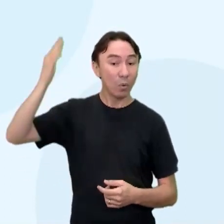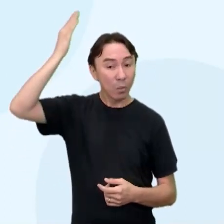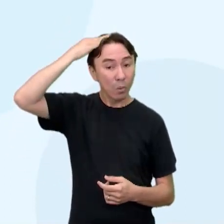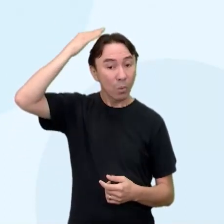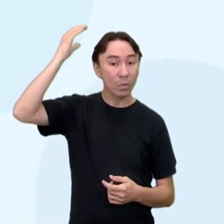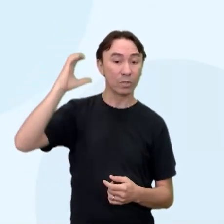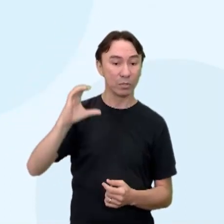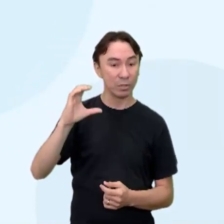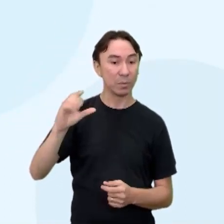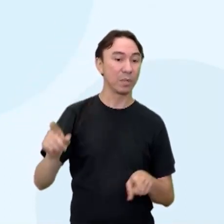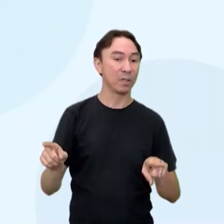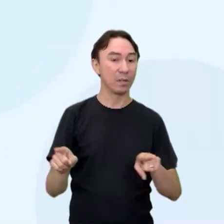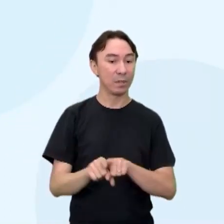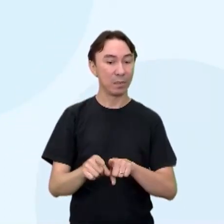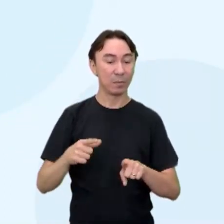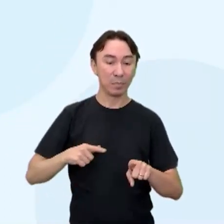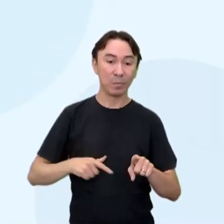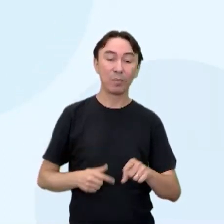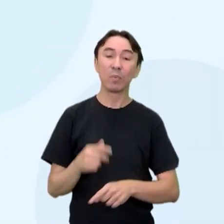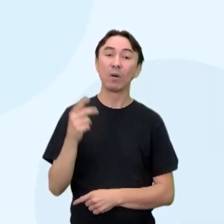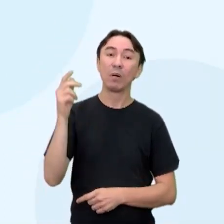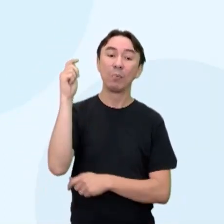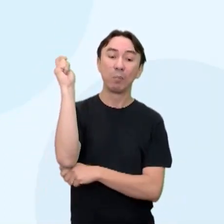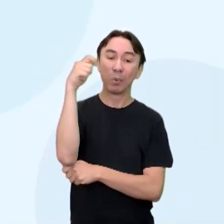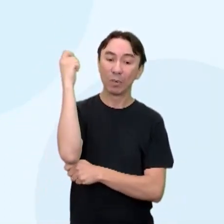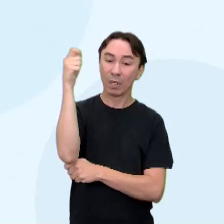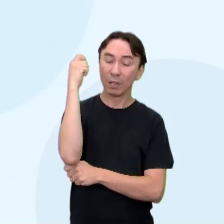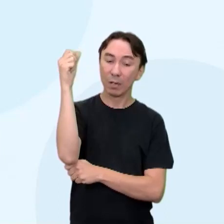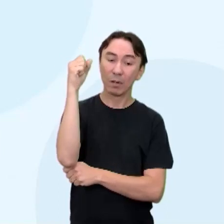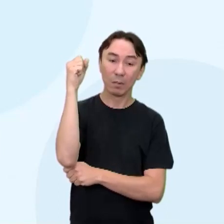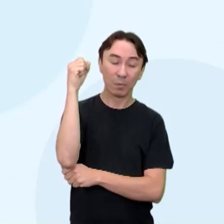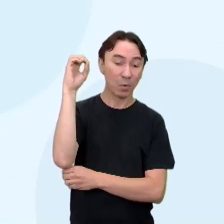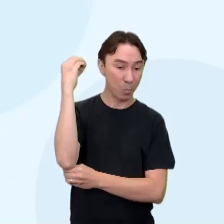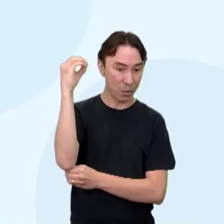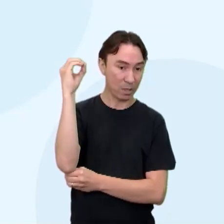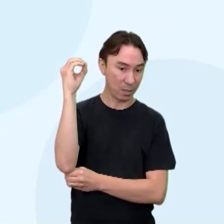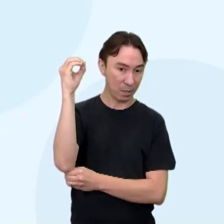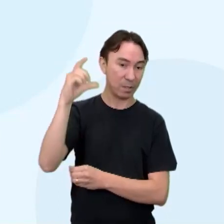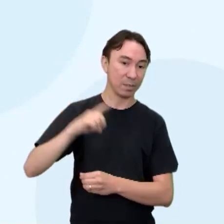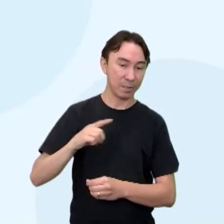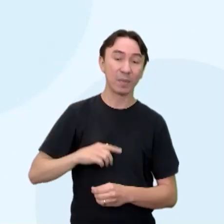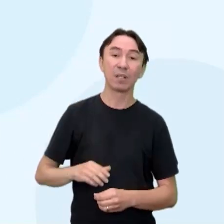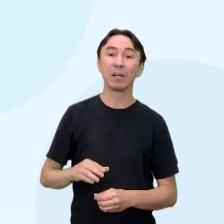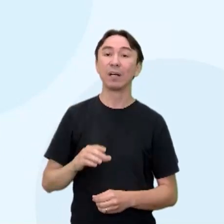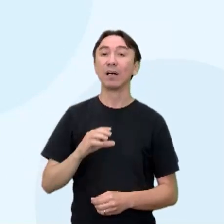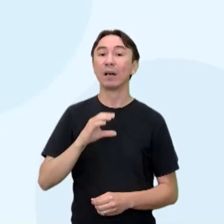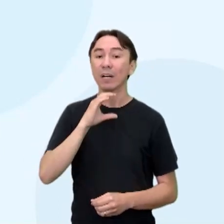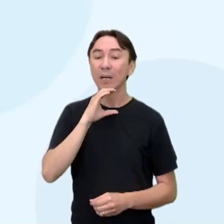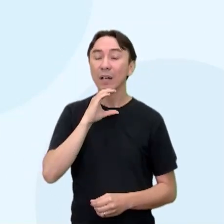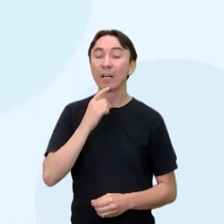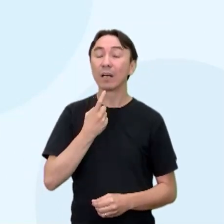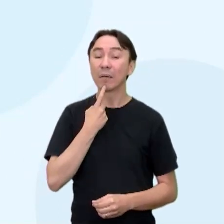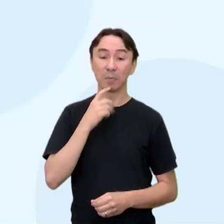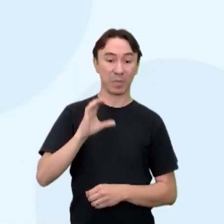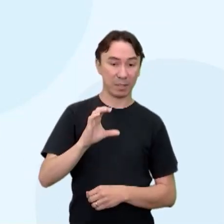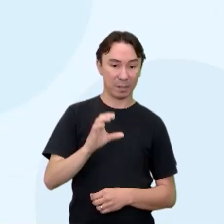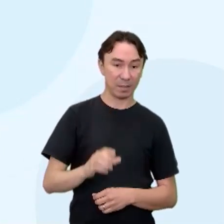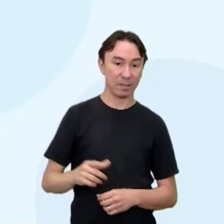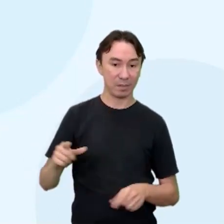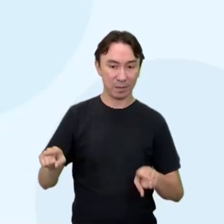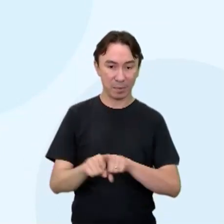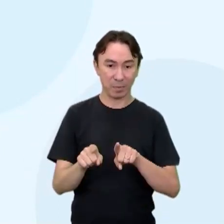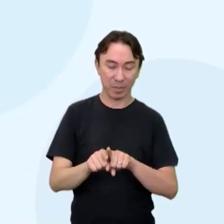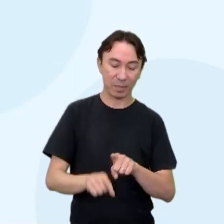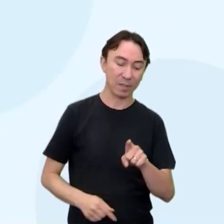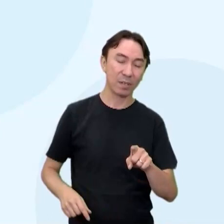Campinas, olha que interessante, Florianópolis, com população que varia aí de 1 milhão, no caso aí Florianópolis, que é a menor